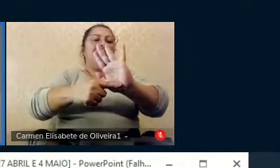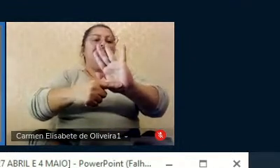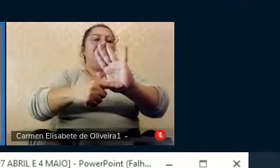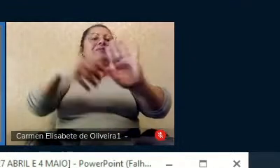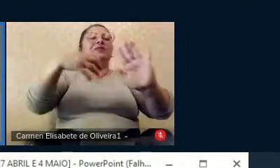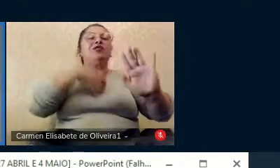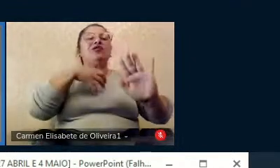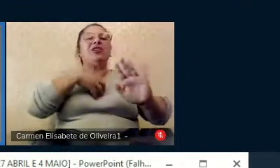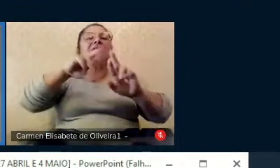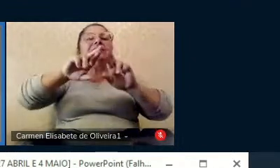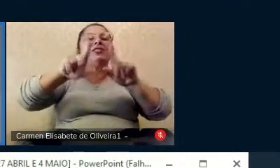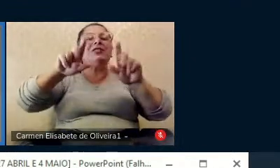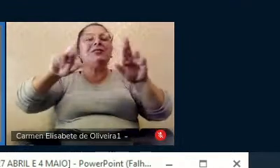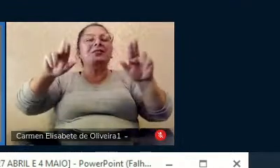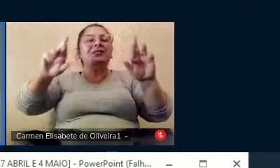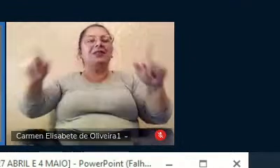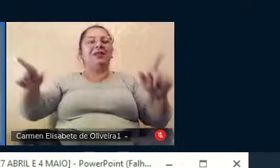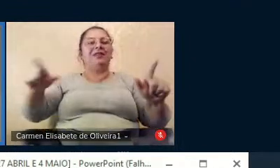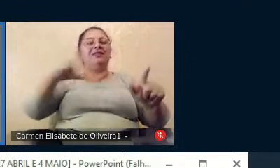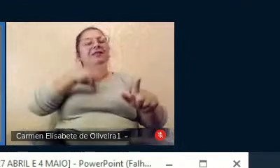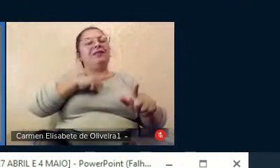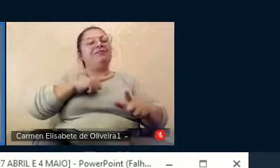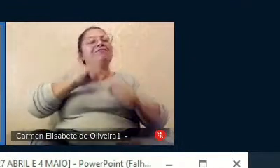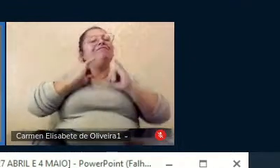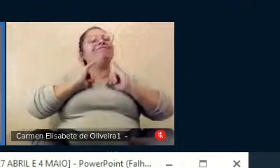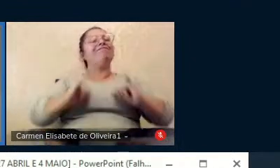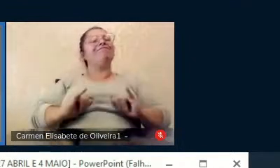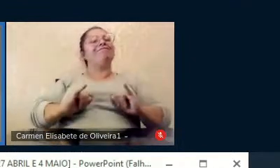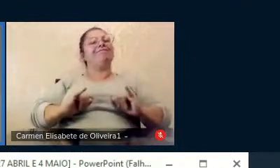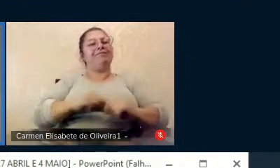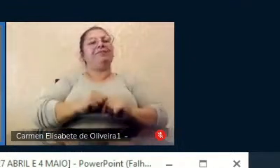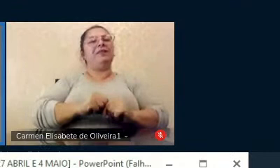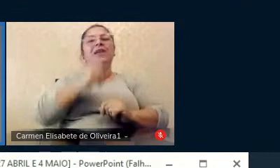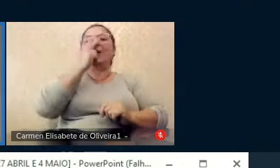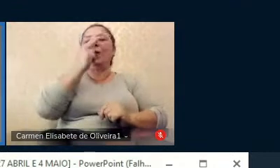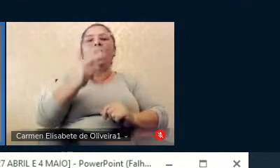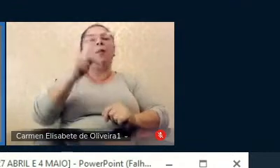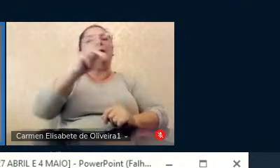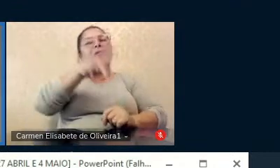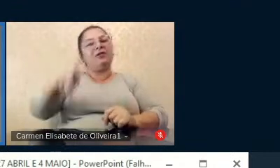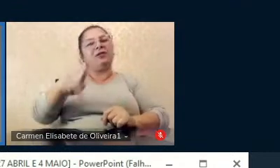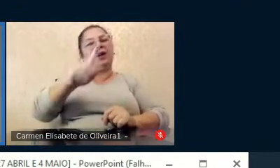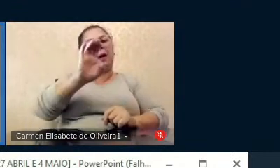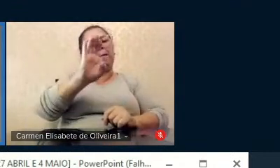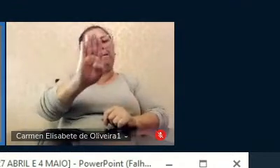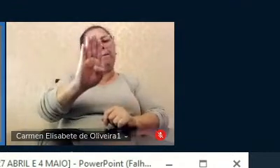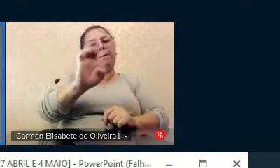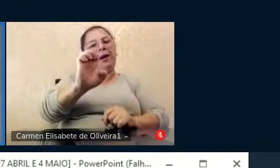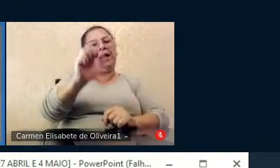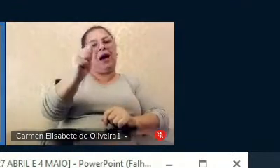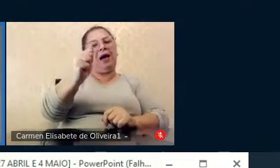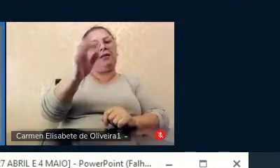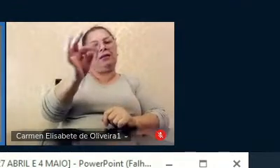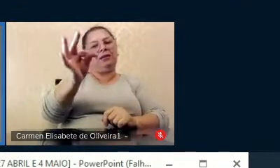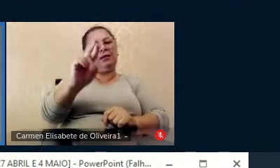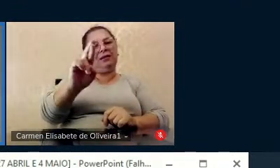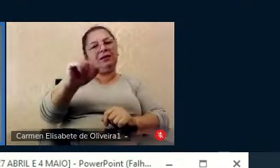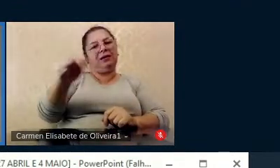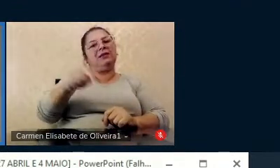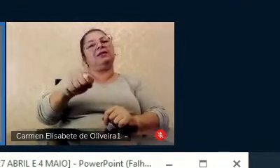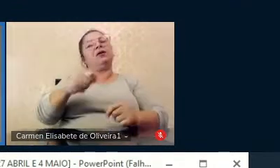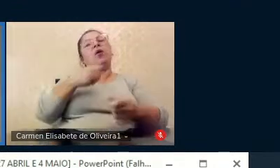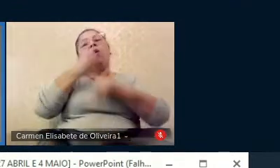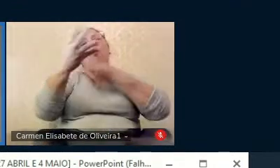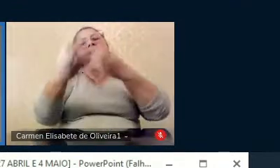de maneiras diferentes que trazem grande satisfação, né? Assim como a professora Beatriz comentou antes das poesias, são